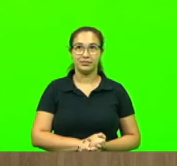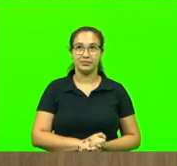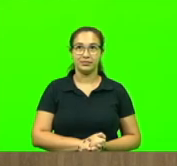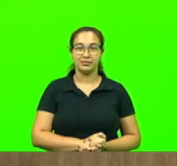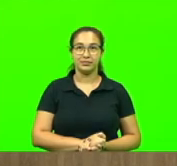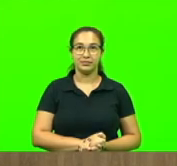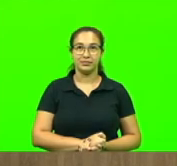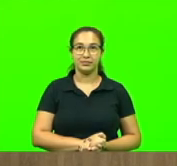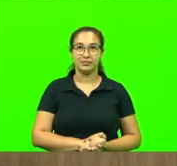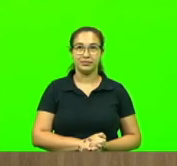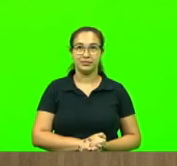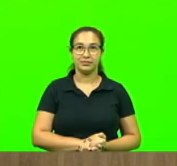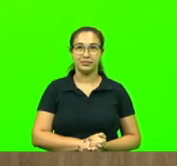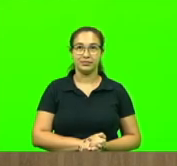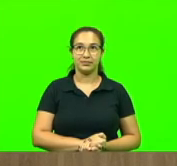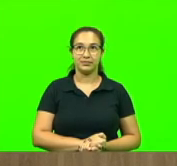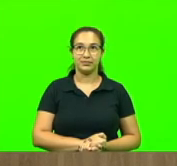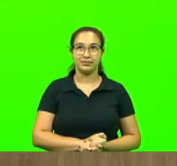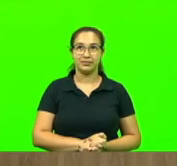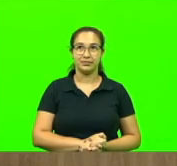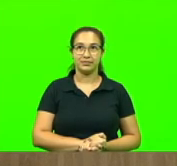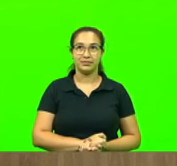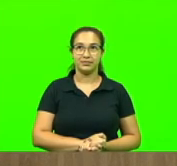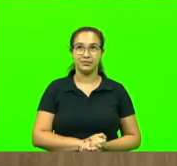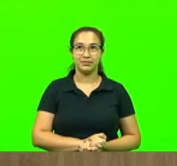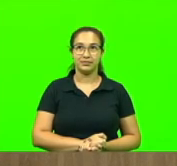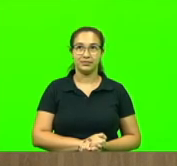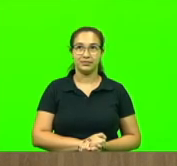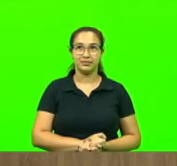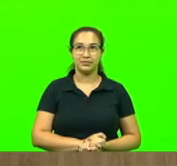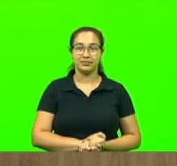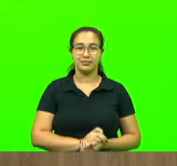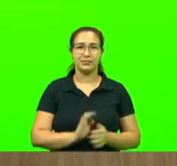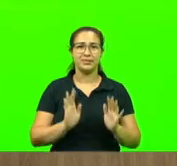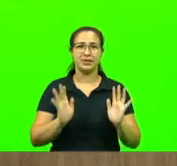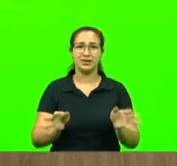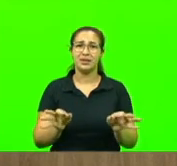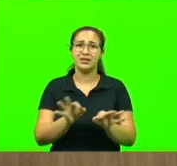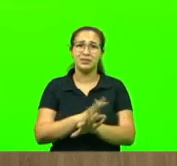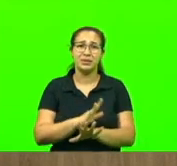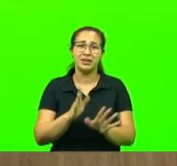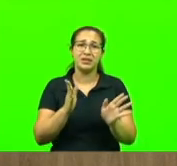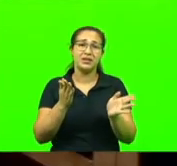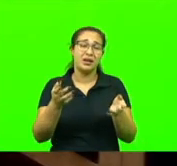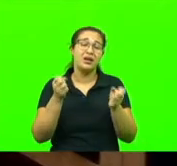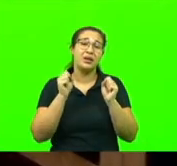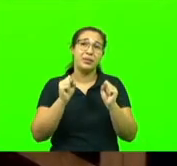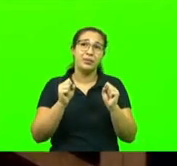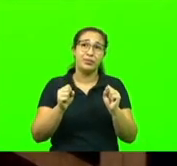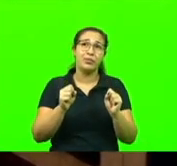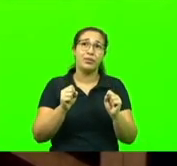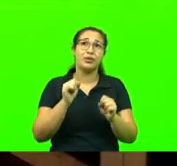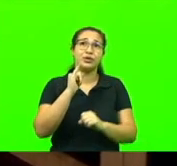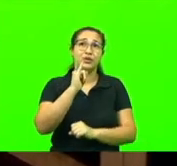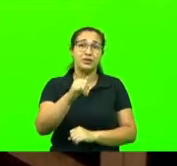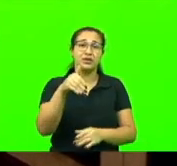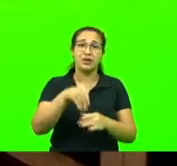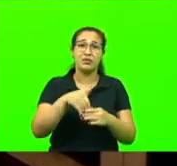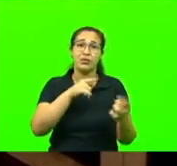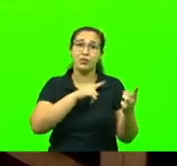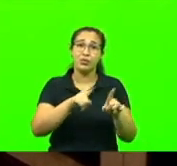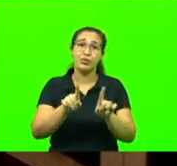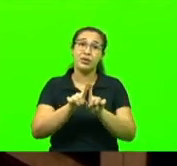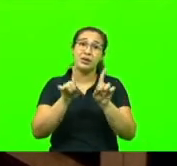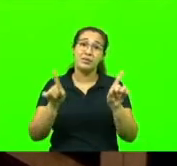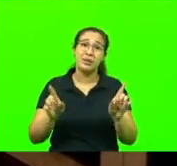Pela ordem. Já tinha sido dada a votação. Deputado João, o deputado Kennedy pode até declarar o voto posterior, mas a gente já estava analisando